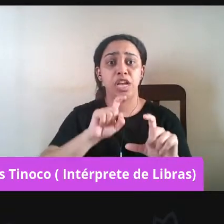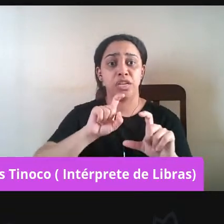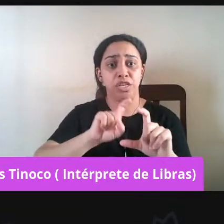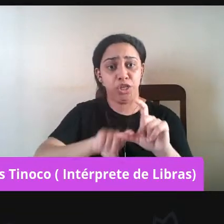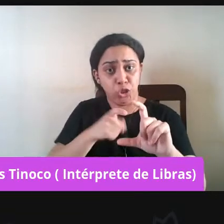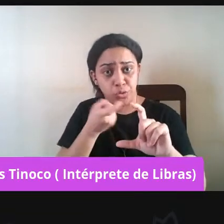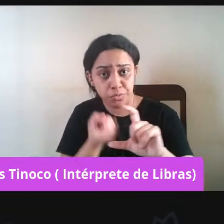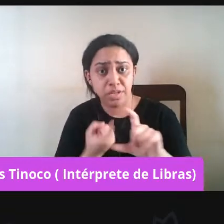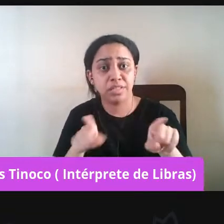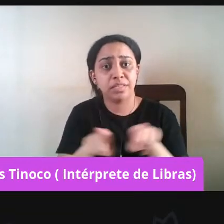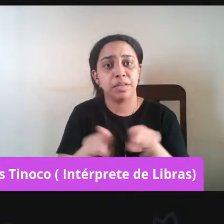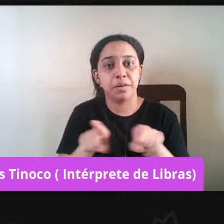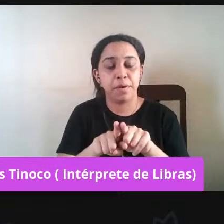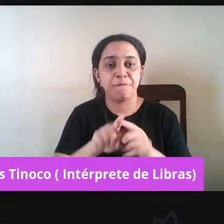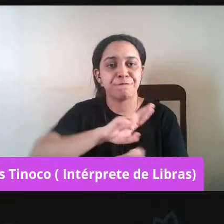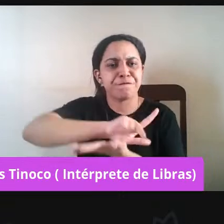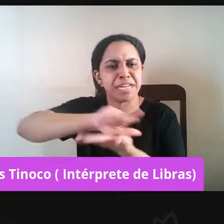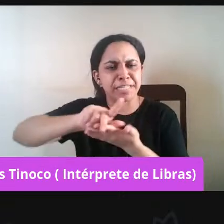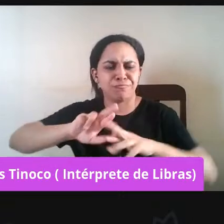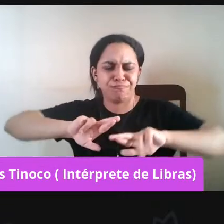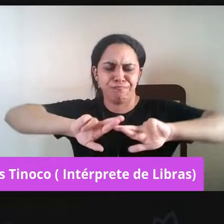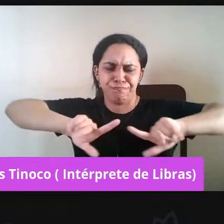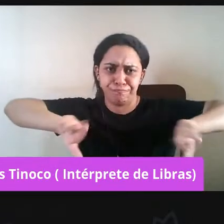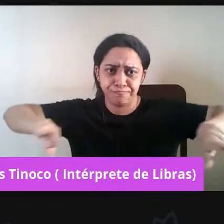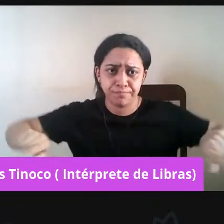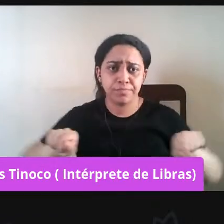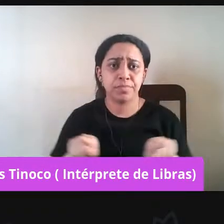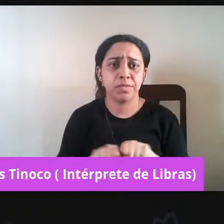variação potencial, assim como o grau